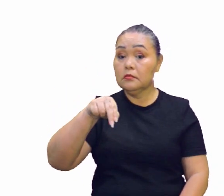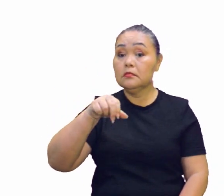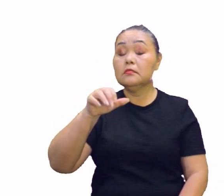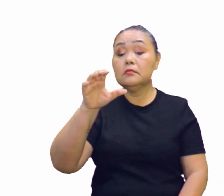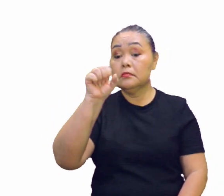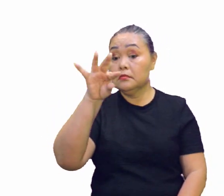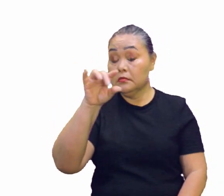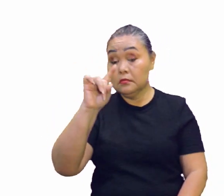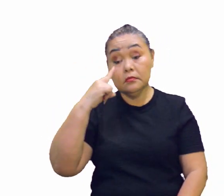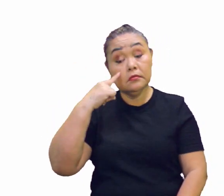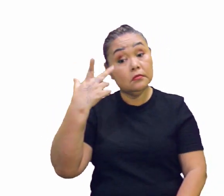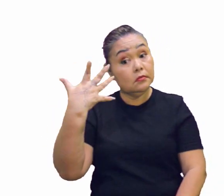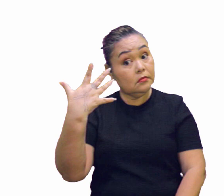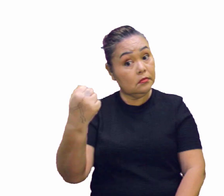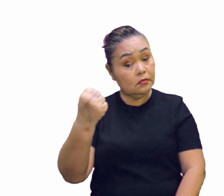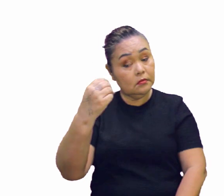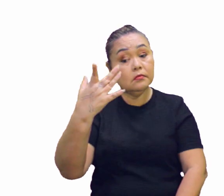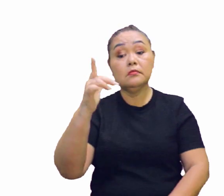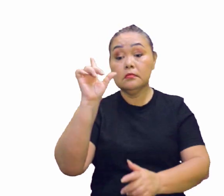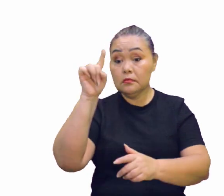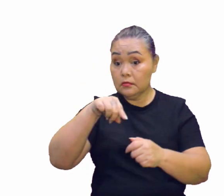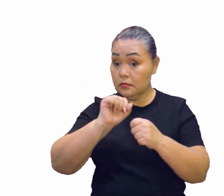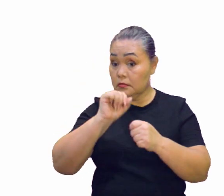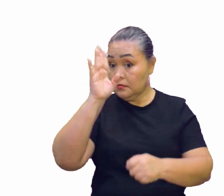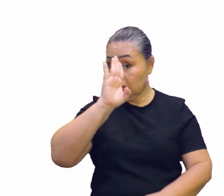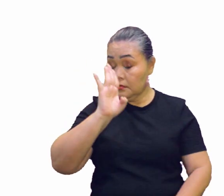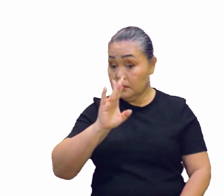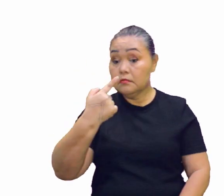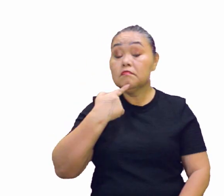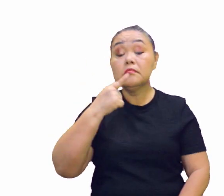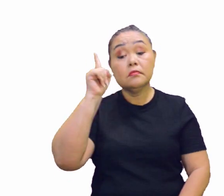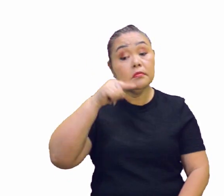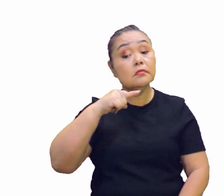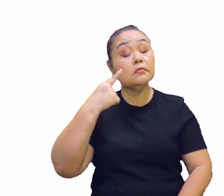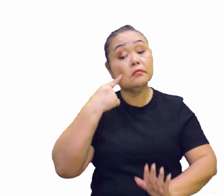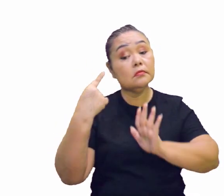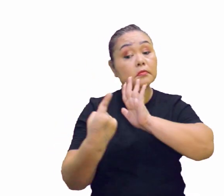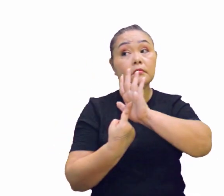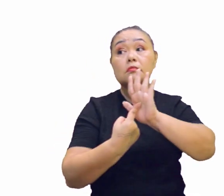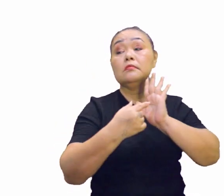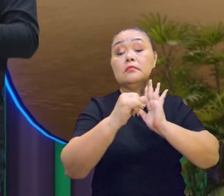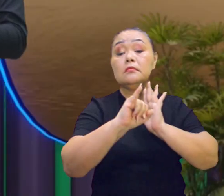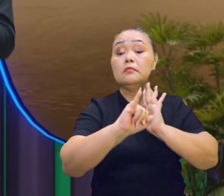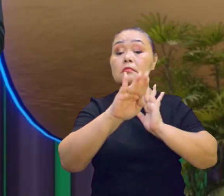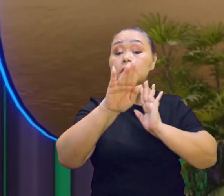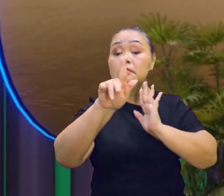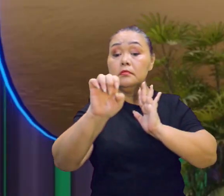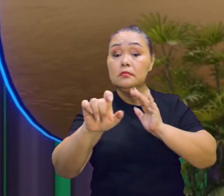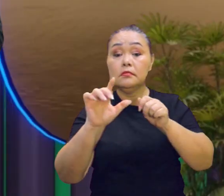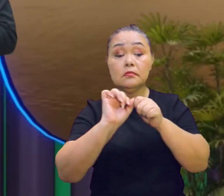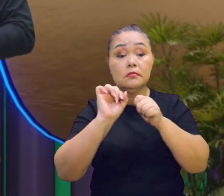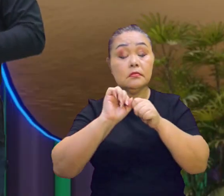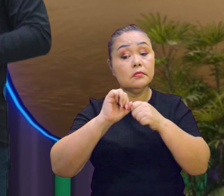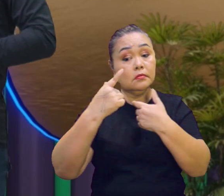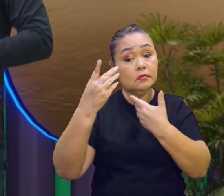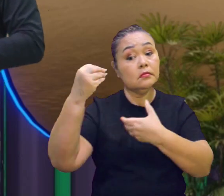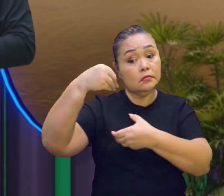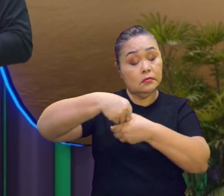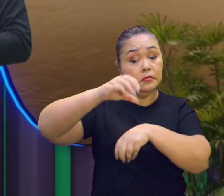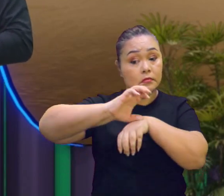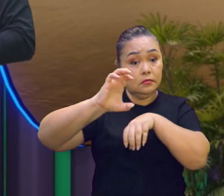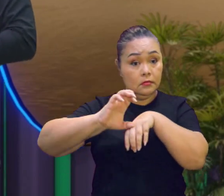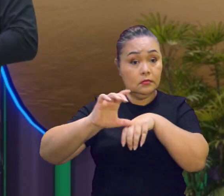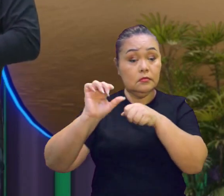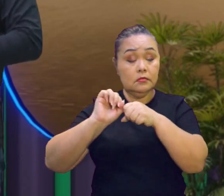é adotada no Brasil, a que é adotada é pelo IBGE, do jeito que a gente mostrou ali, que vem com a Constituição. Então, portanto, alunos, nós temos